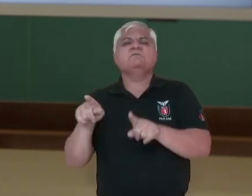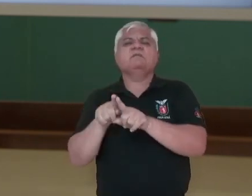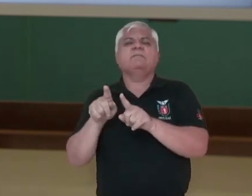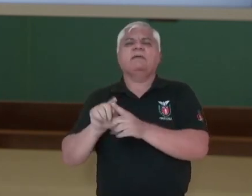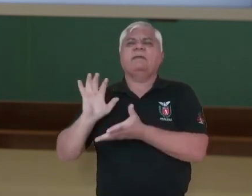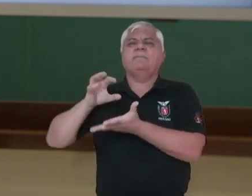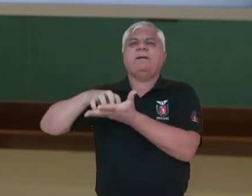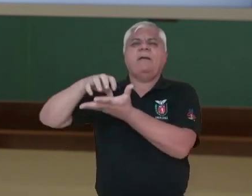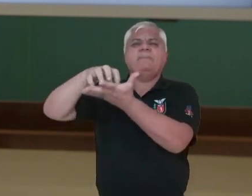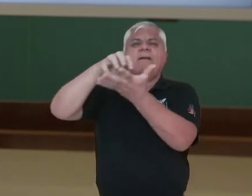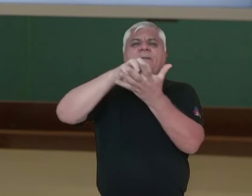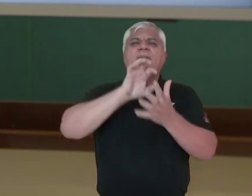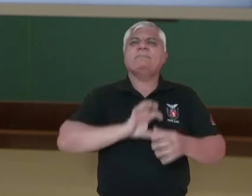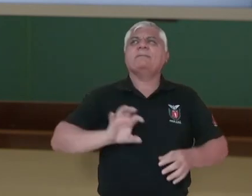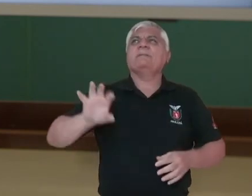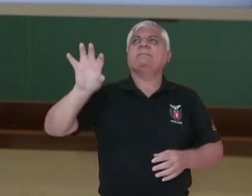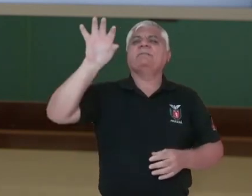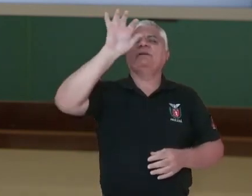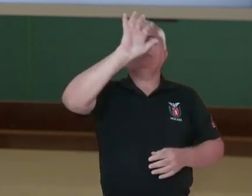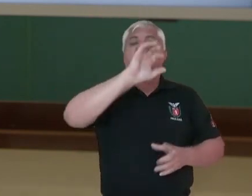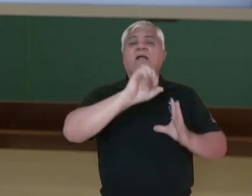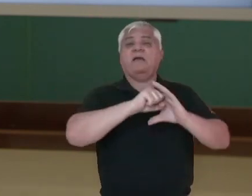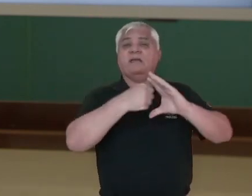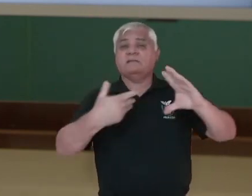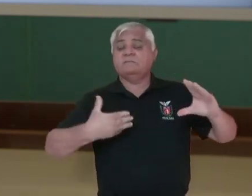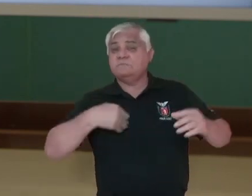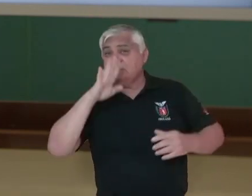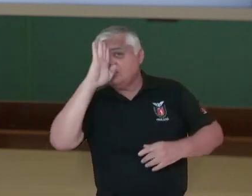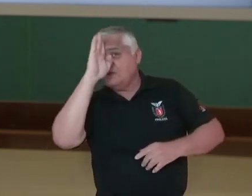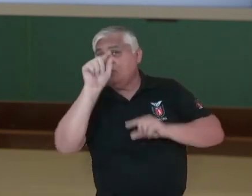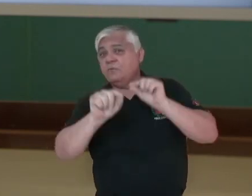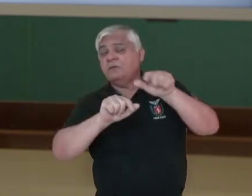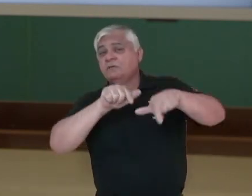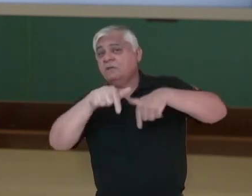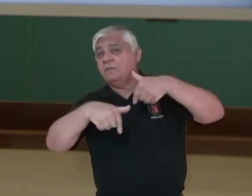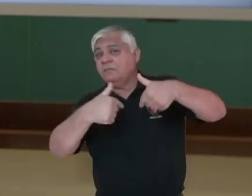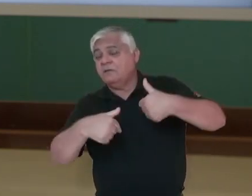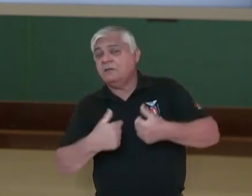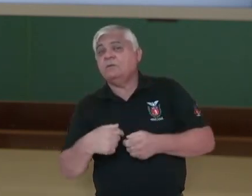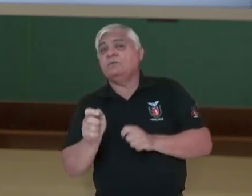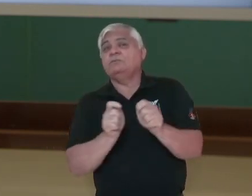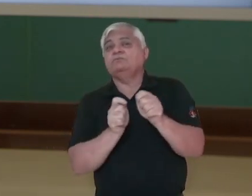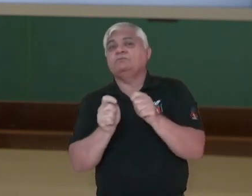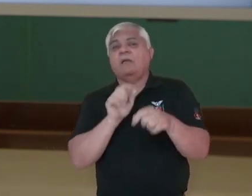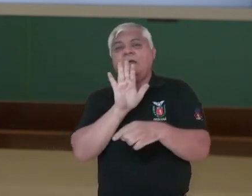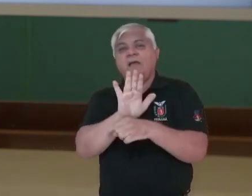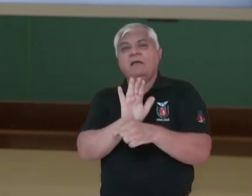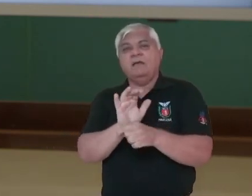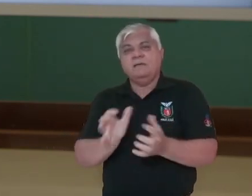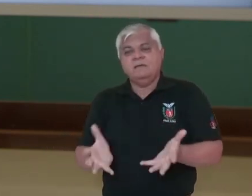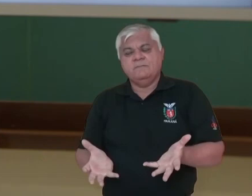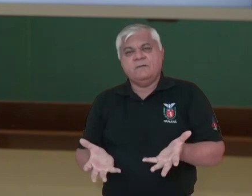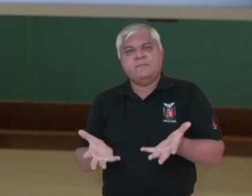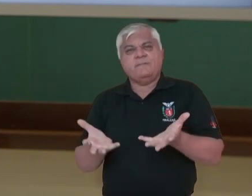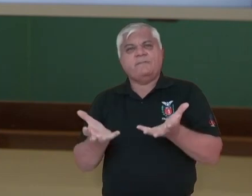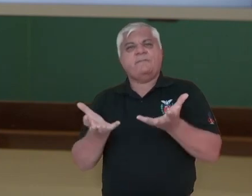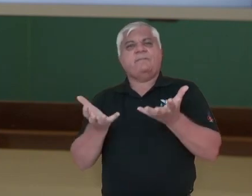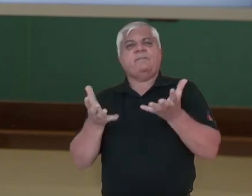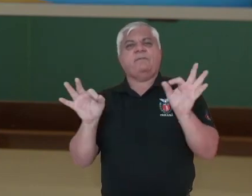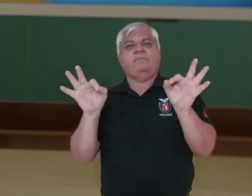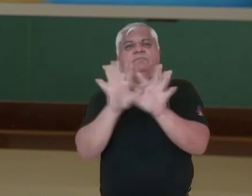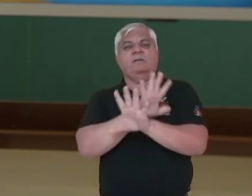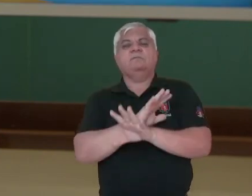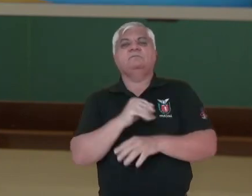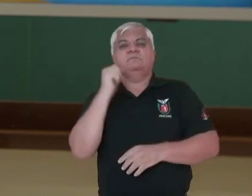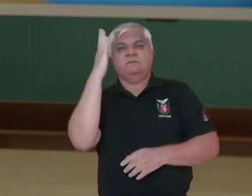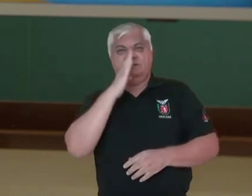ocupação do território brasileiro, as principais características e as atividades econômicas que influenciaram nessa formação e nessa